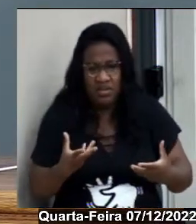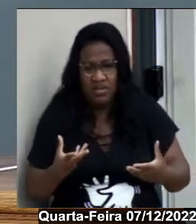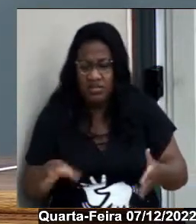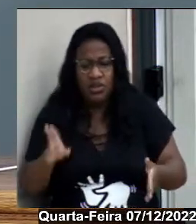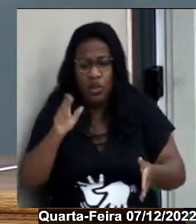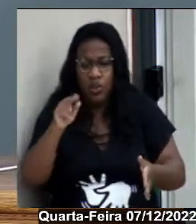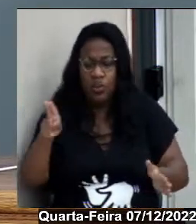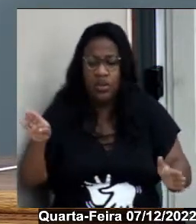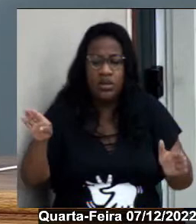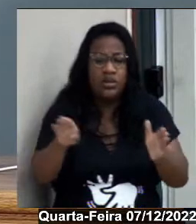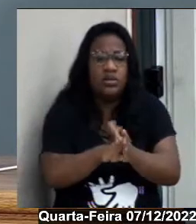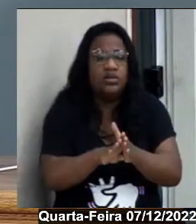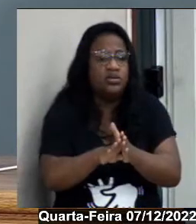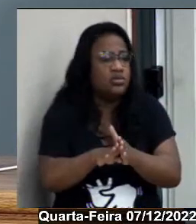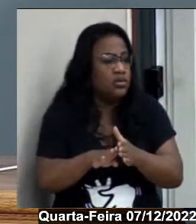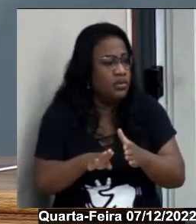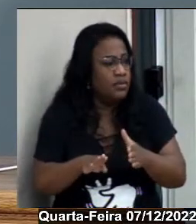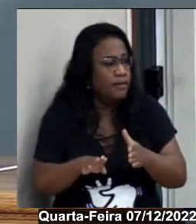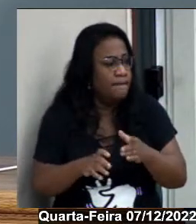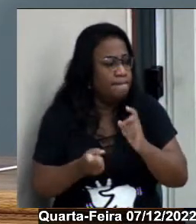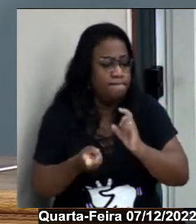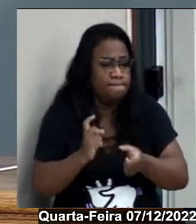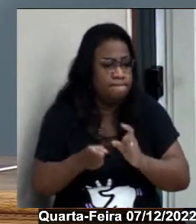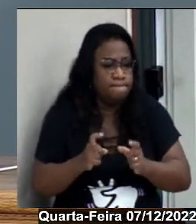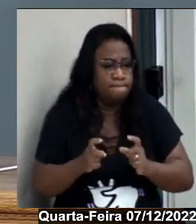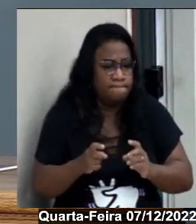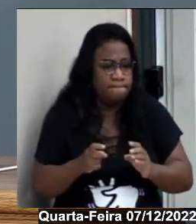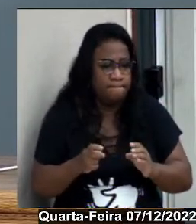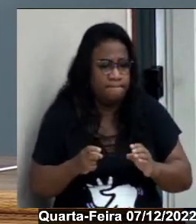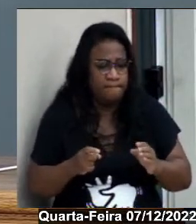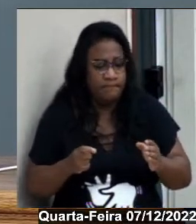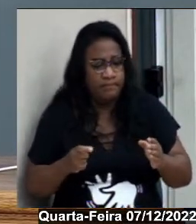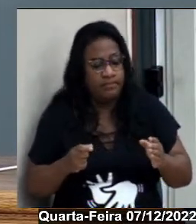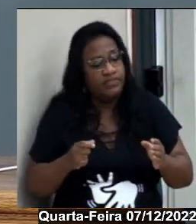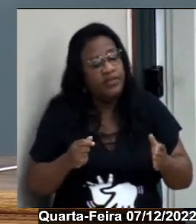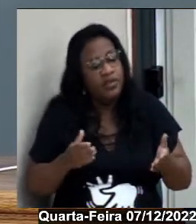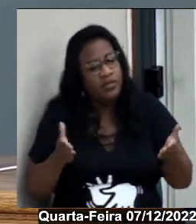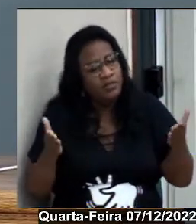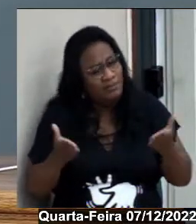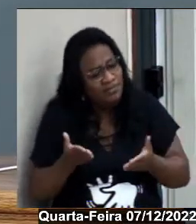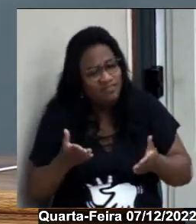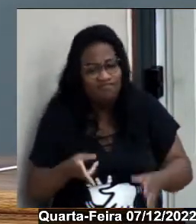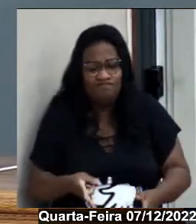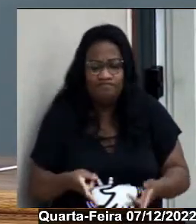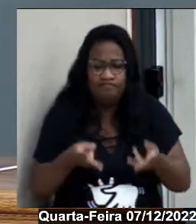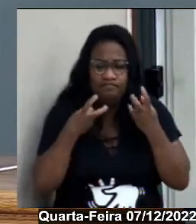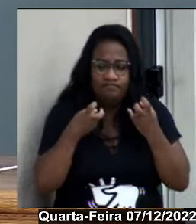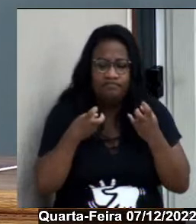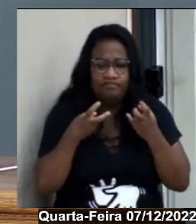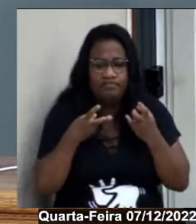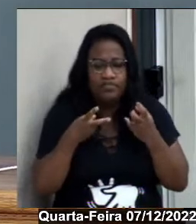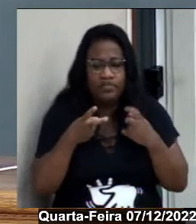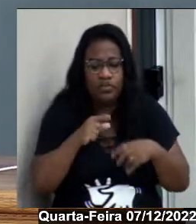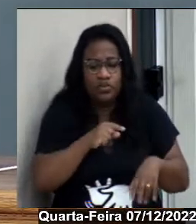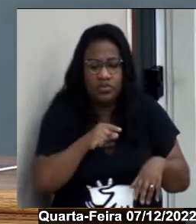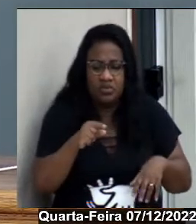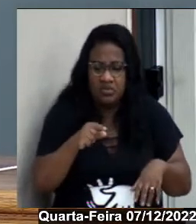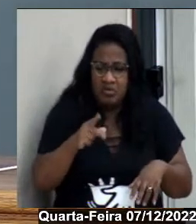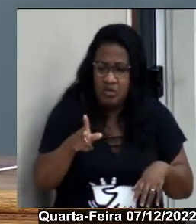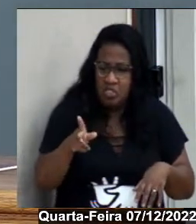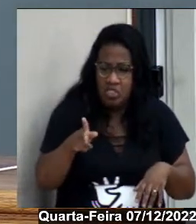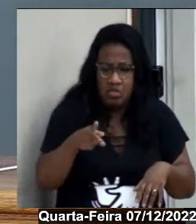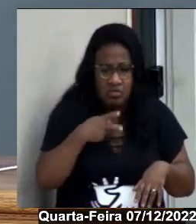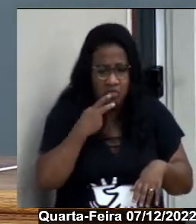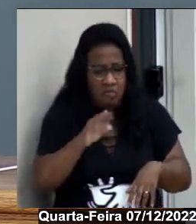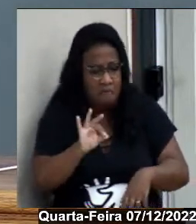o senhor não chega. O senhor não chega, então o senhor não pode falar. Agora, vereador, eu fico mais indignado ainda com a sua fala, quando o senhor